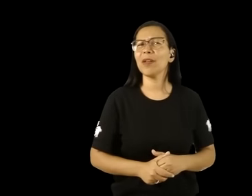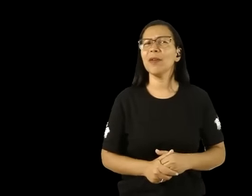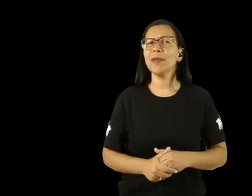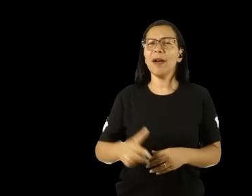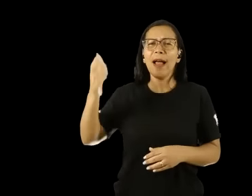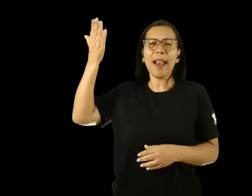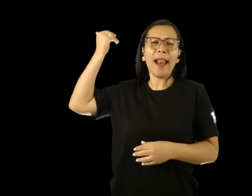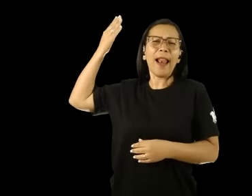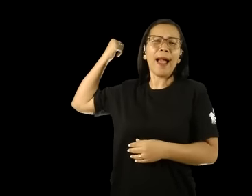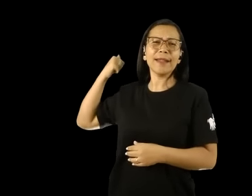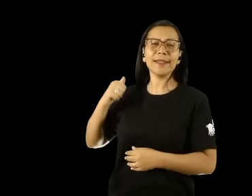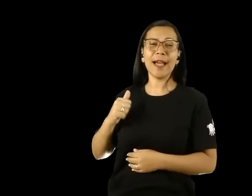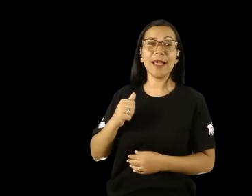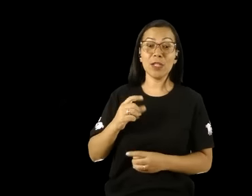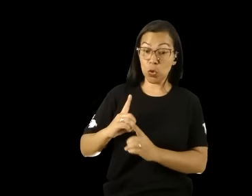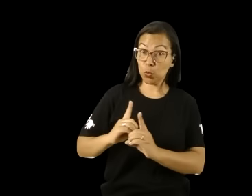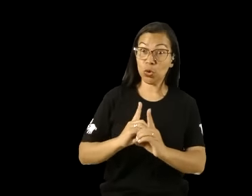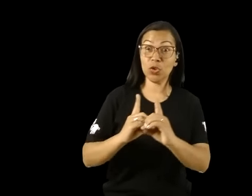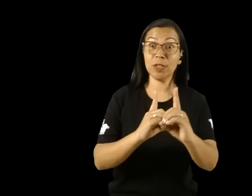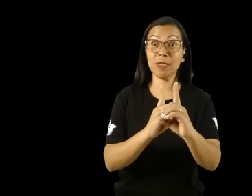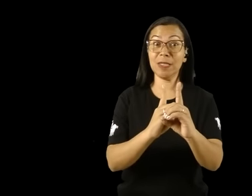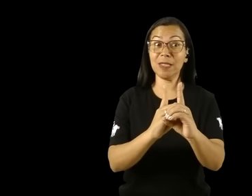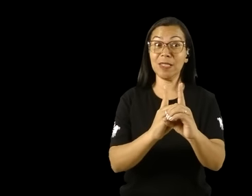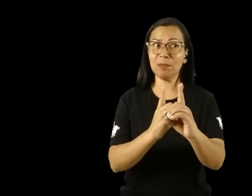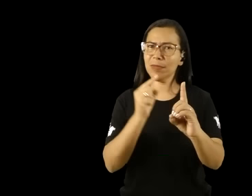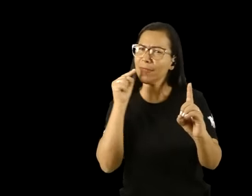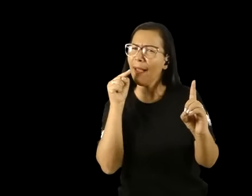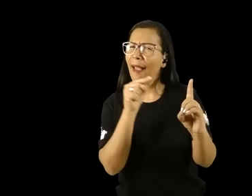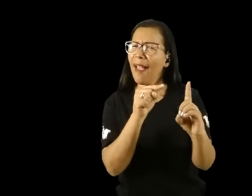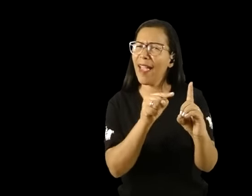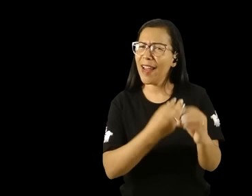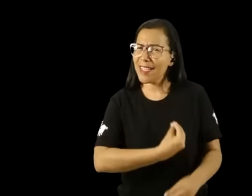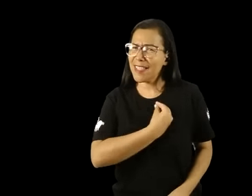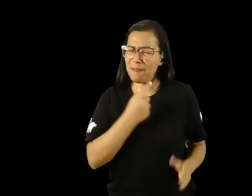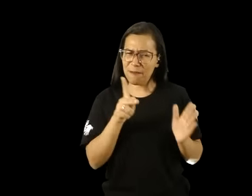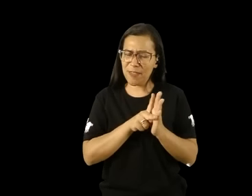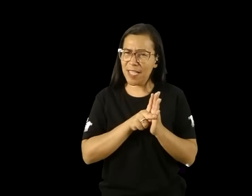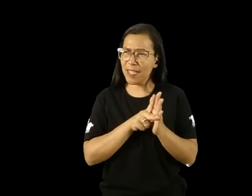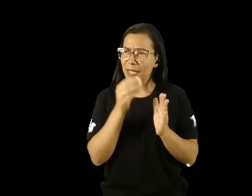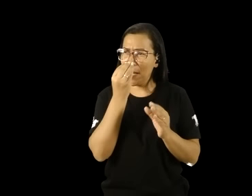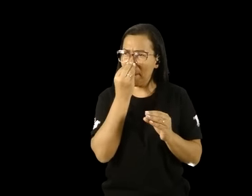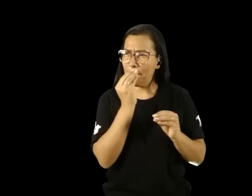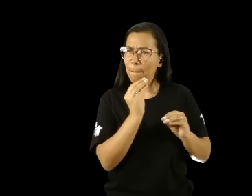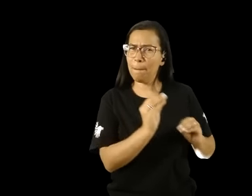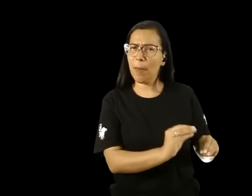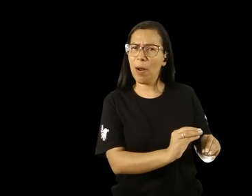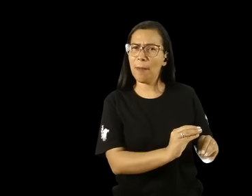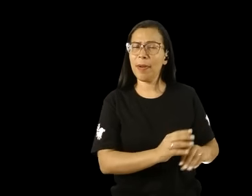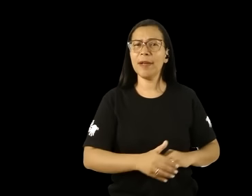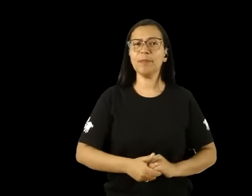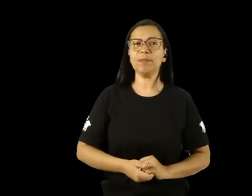seguir Jesus. A gente precisa pensar nisso com muita clareza. Eles não abriram mão só assim, ah, eu vou ali na